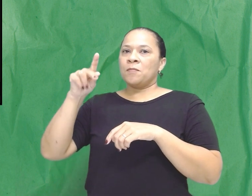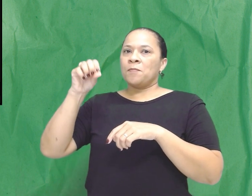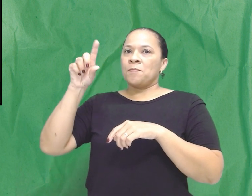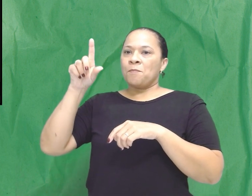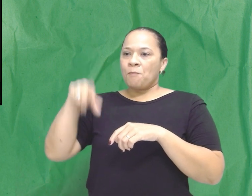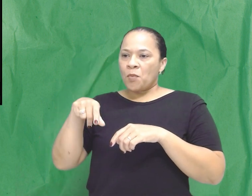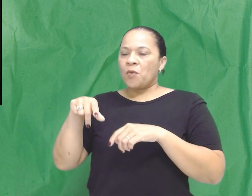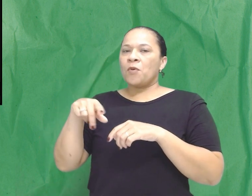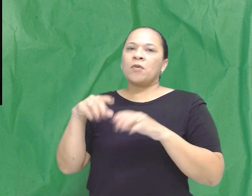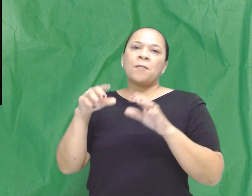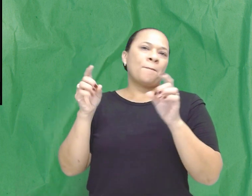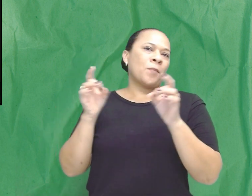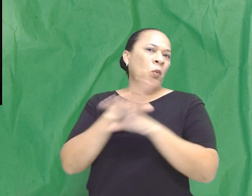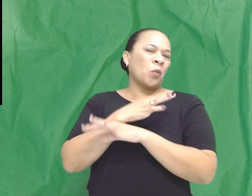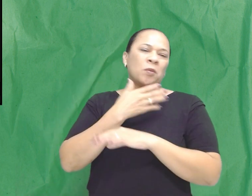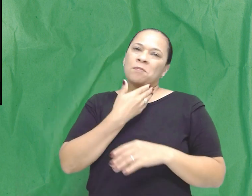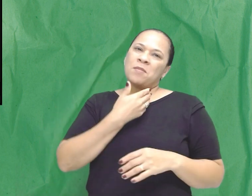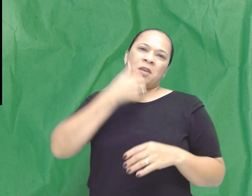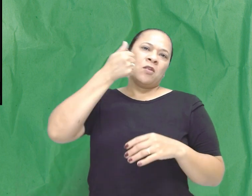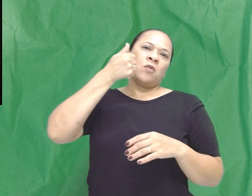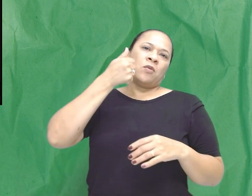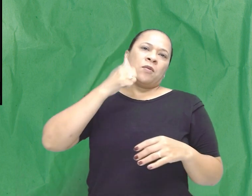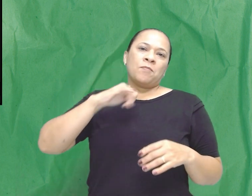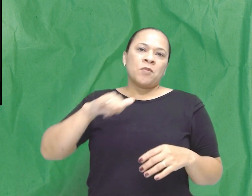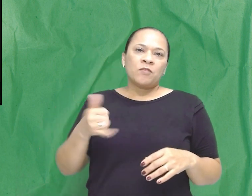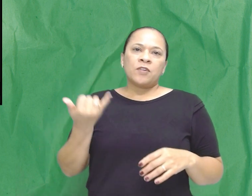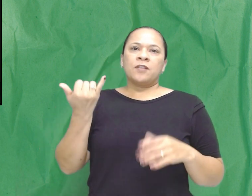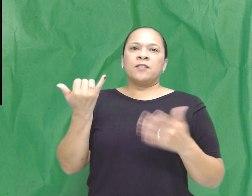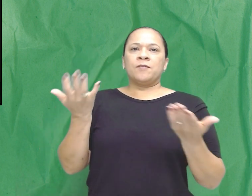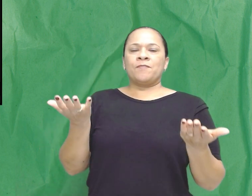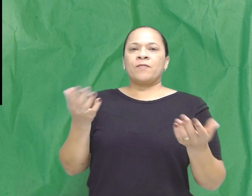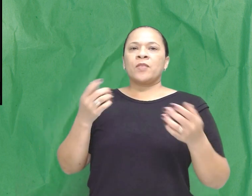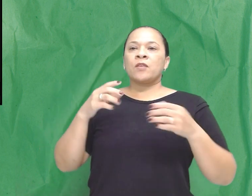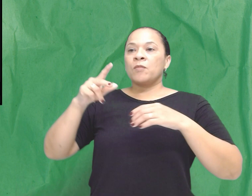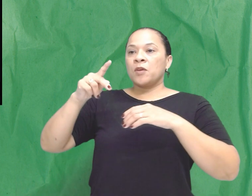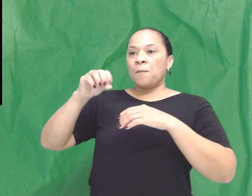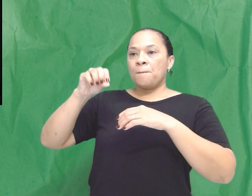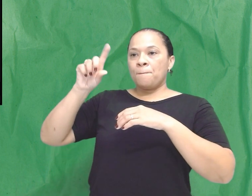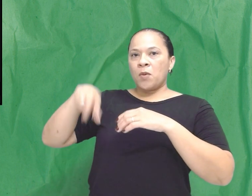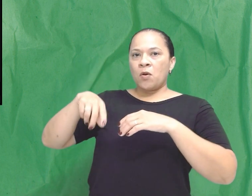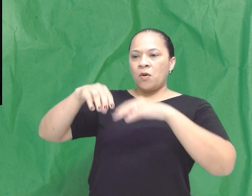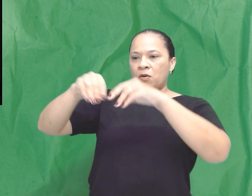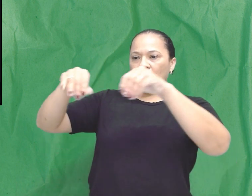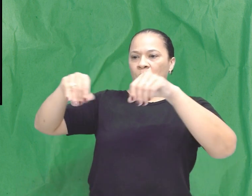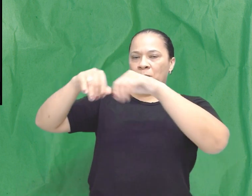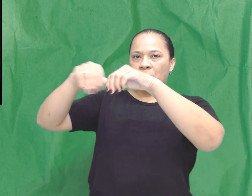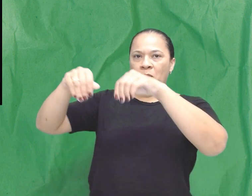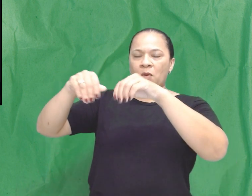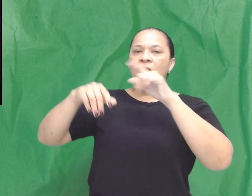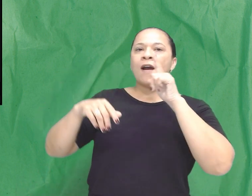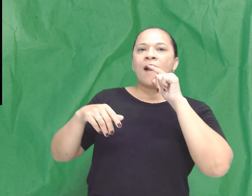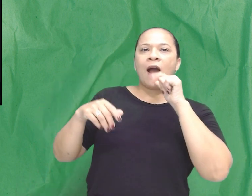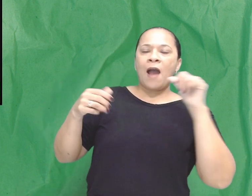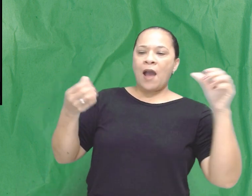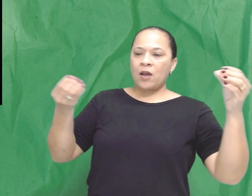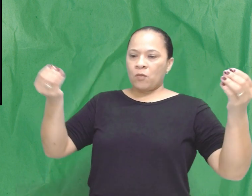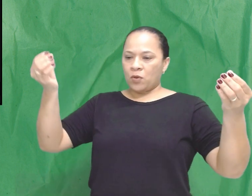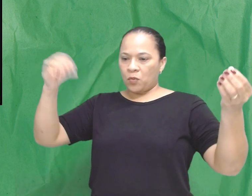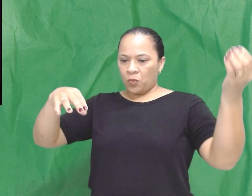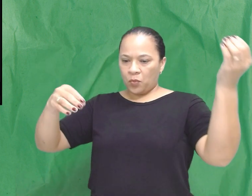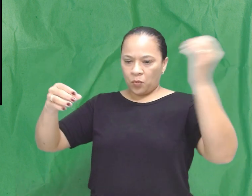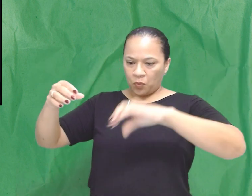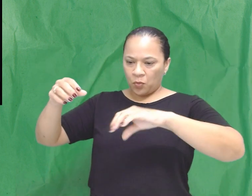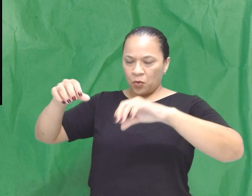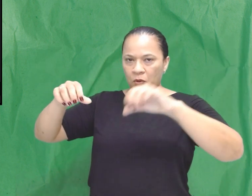contrário. E basicamente a gente utiliza pó e água. São dois ingredientes muito simples. O pó ele tem que estar